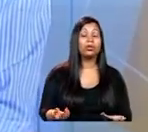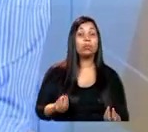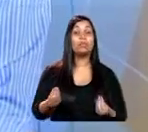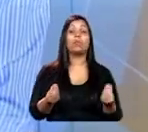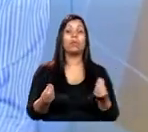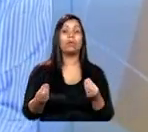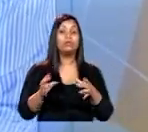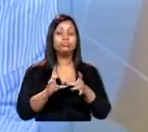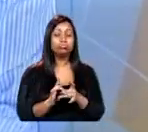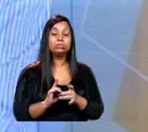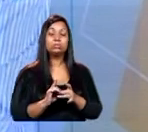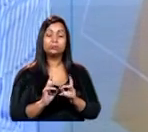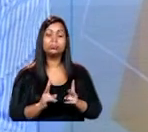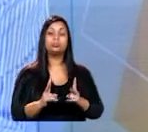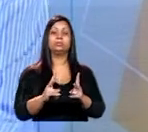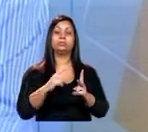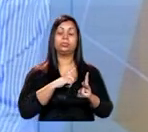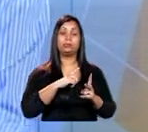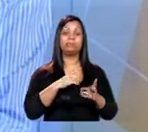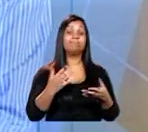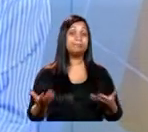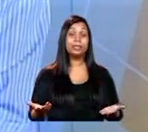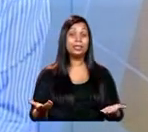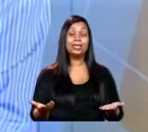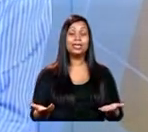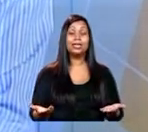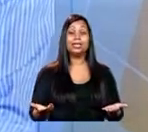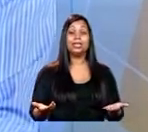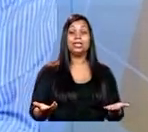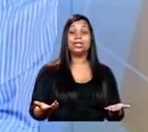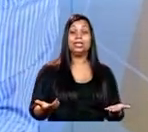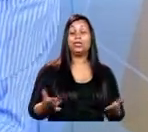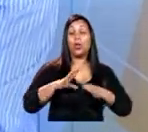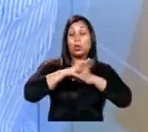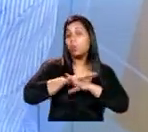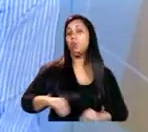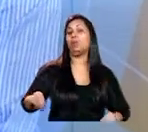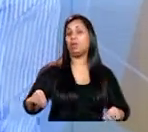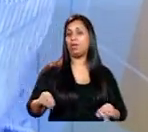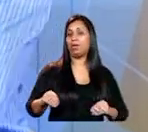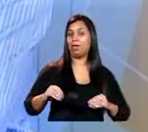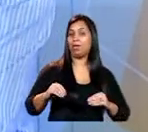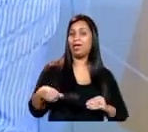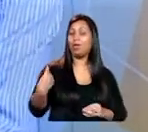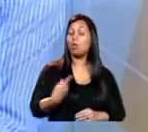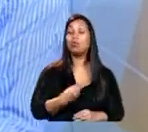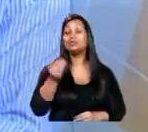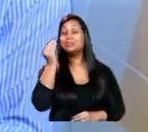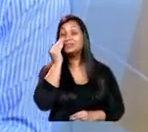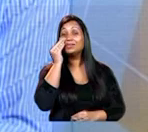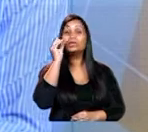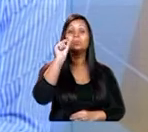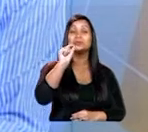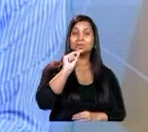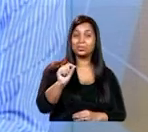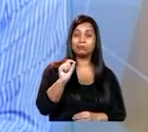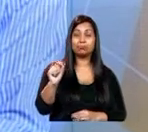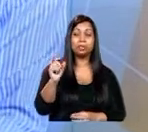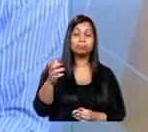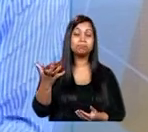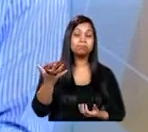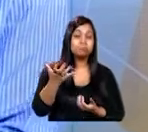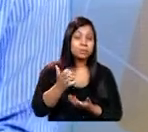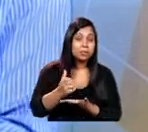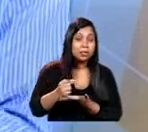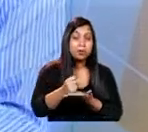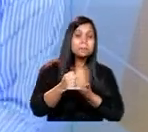não tem como desvincular, né? Eu nem falo de cura, né? A gente tenta